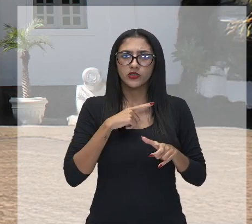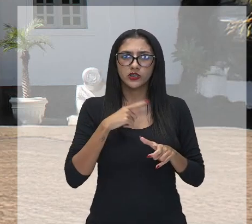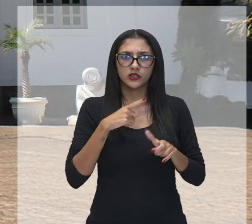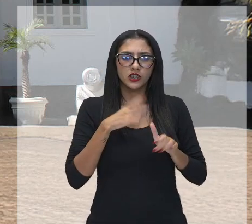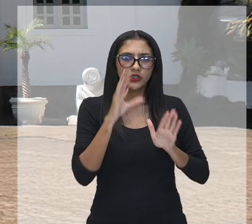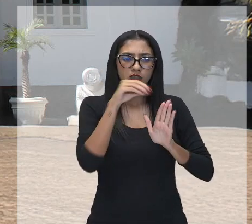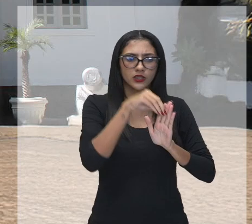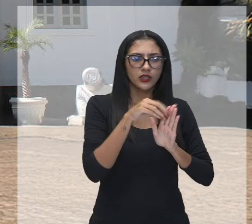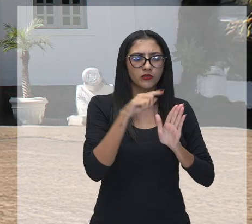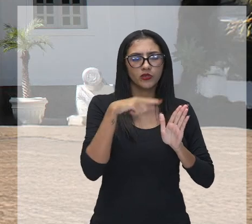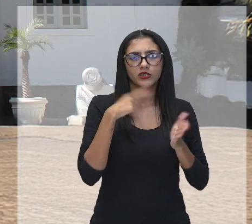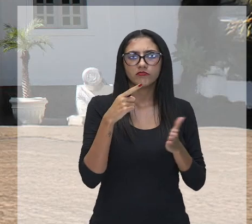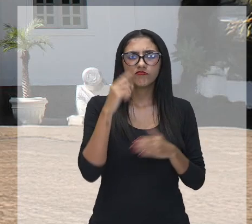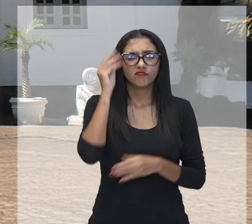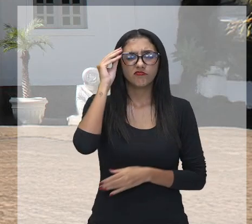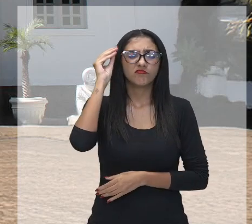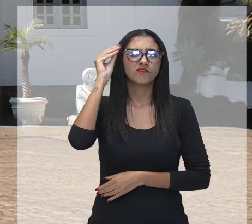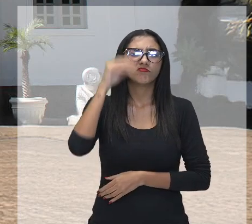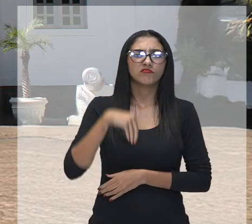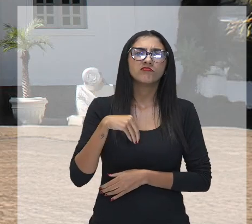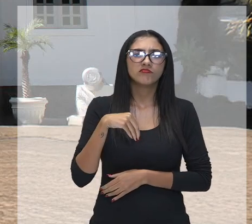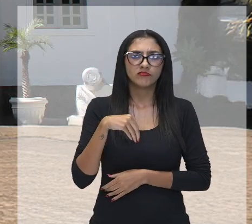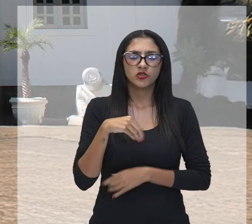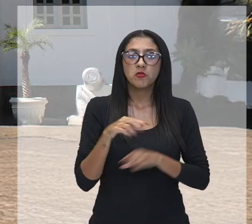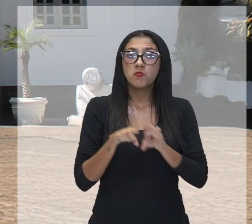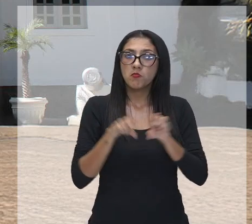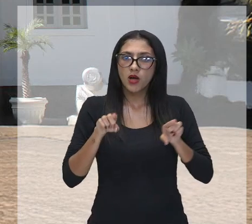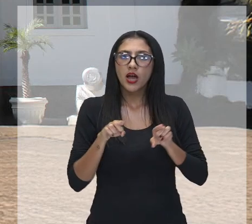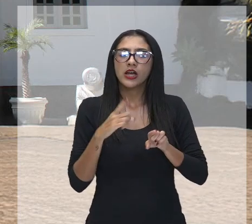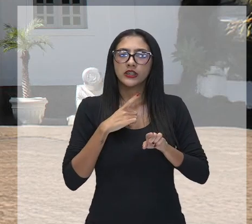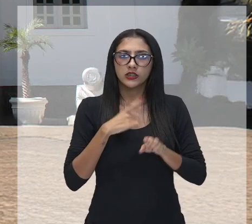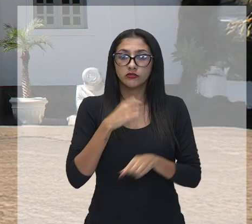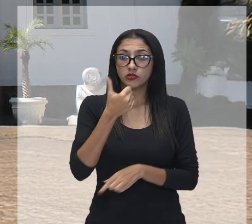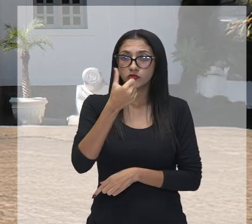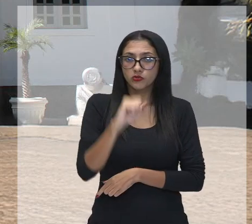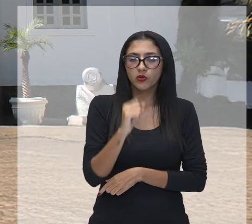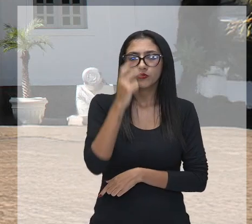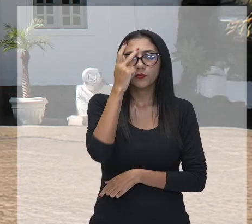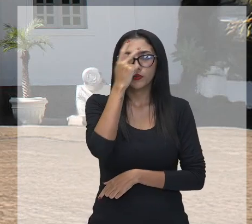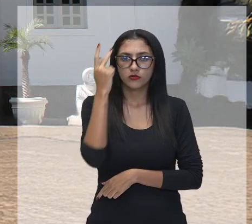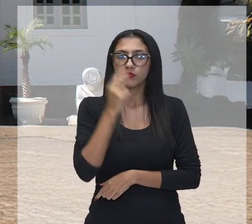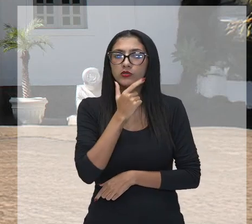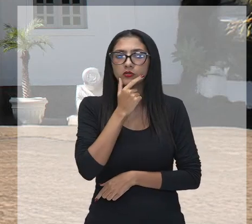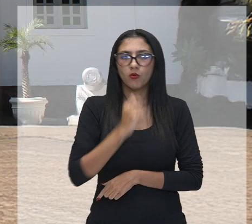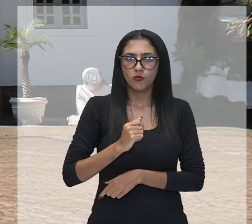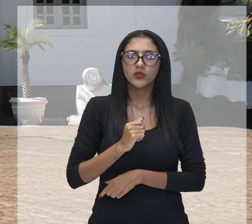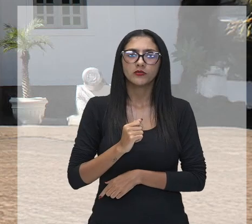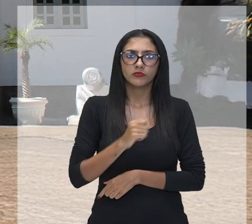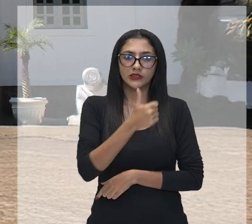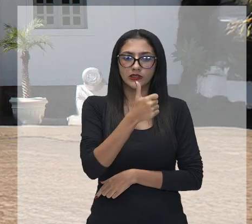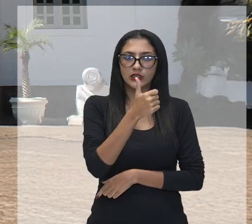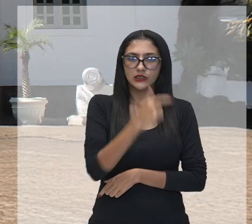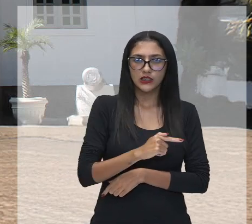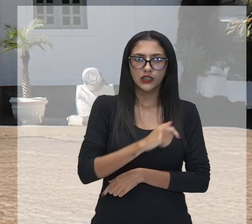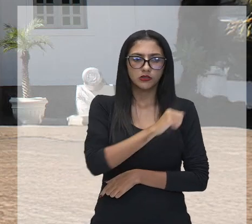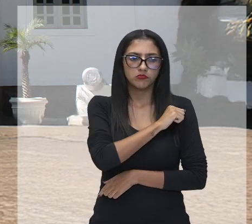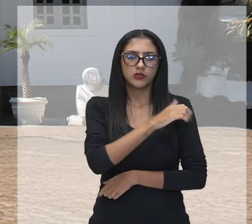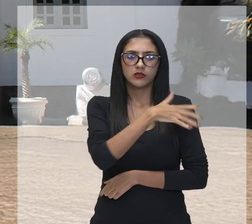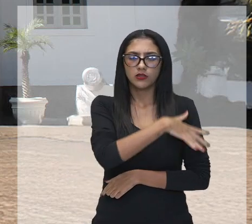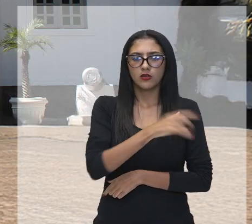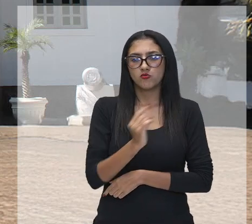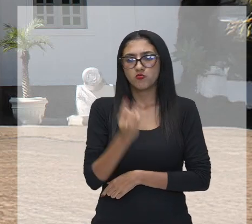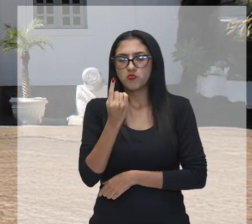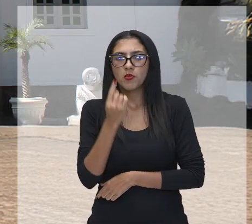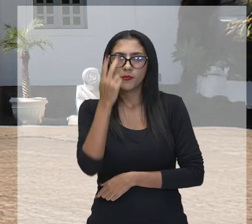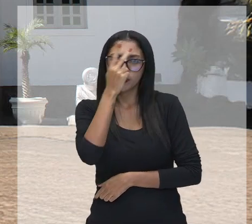forte, se renderam, mas 18 homens iniciaram a marcha, dentre eles 17 militares e um civil.